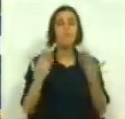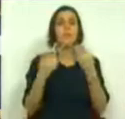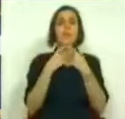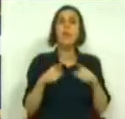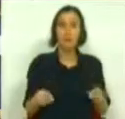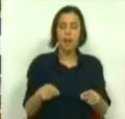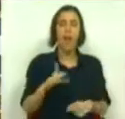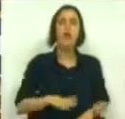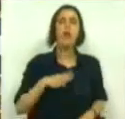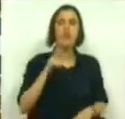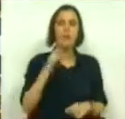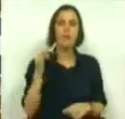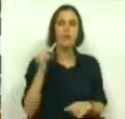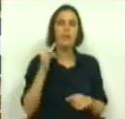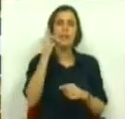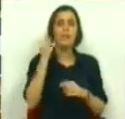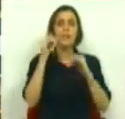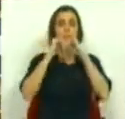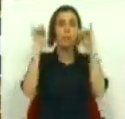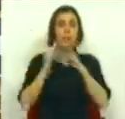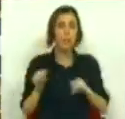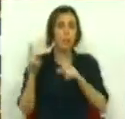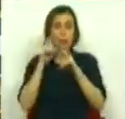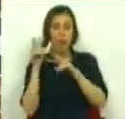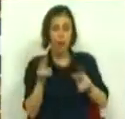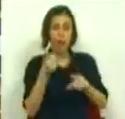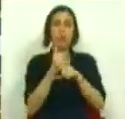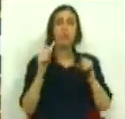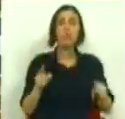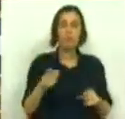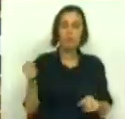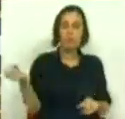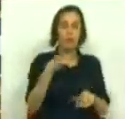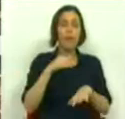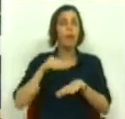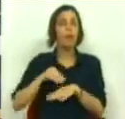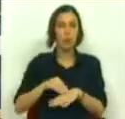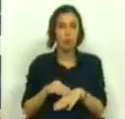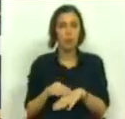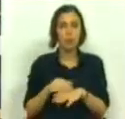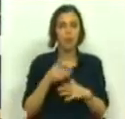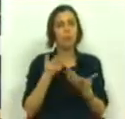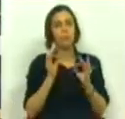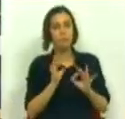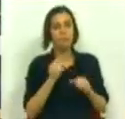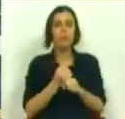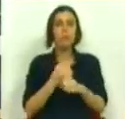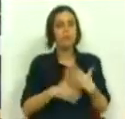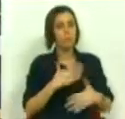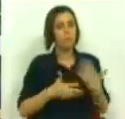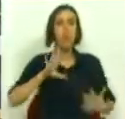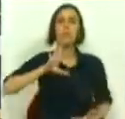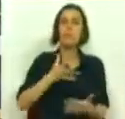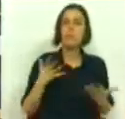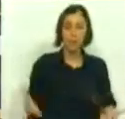contrasta também com a confiança das instâncias internacionais, porque, para além dos vários testemunhos de apreço pelo desempenho do